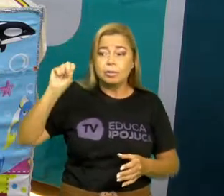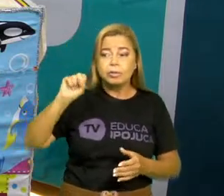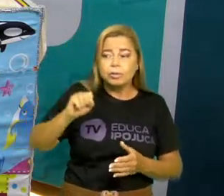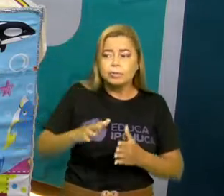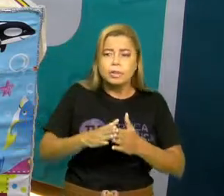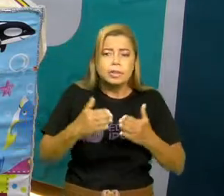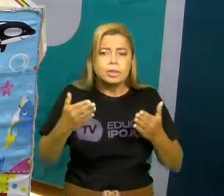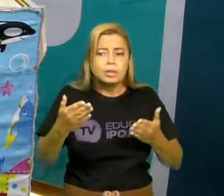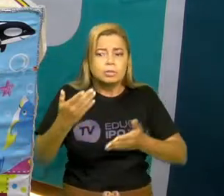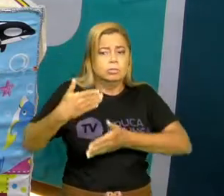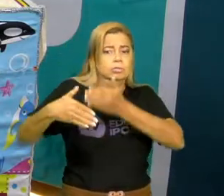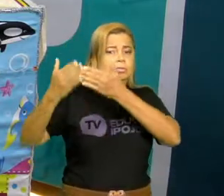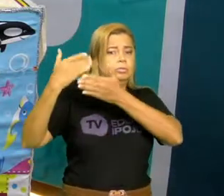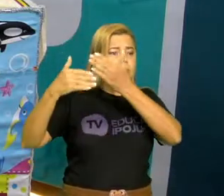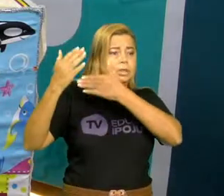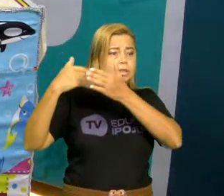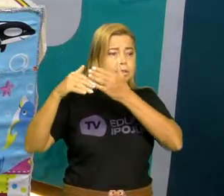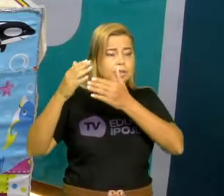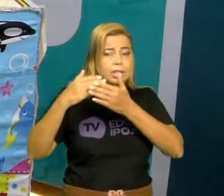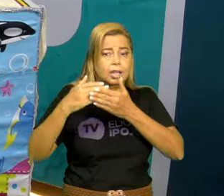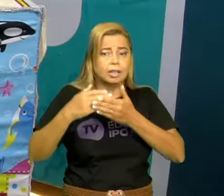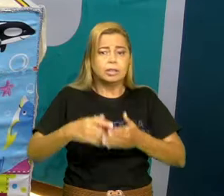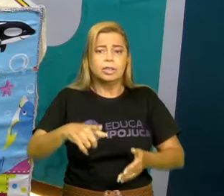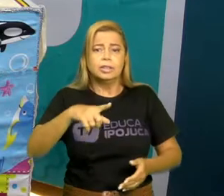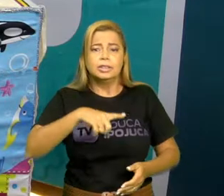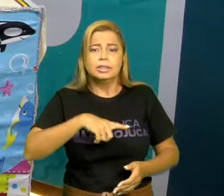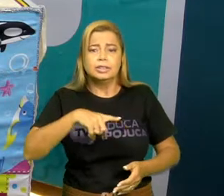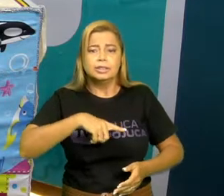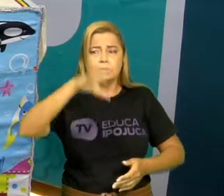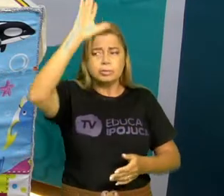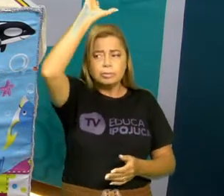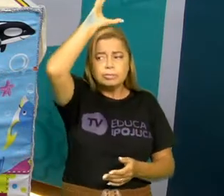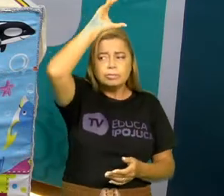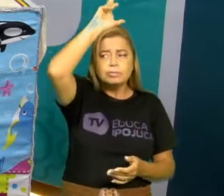vez... uma galinha.